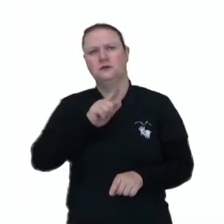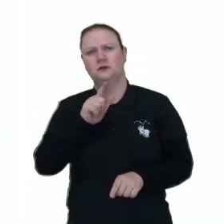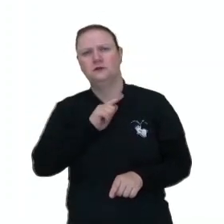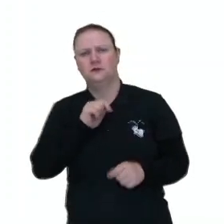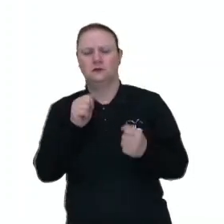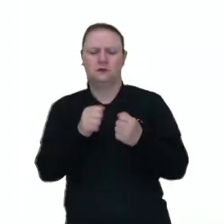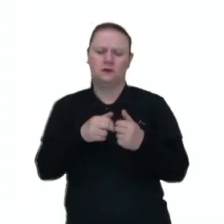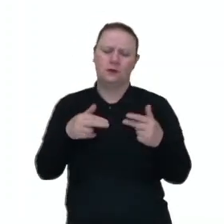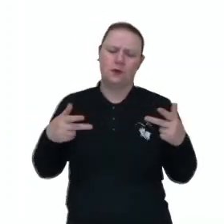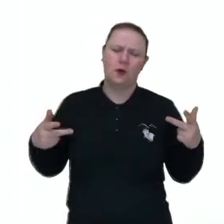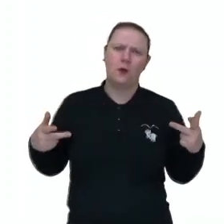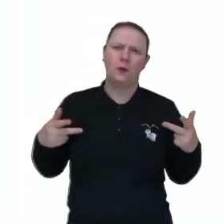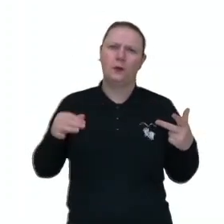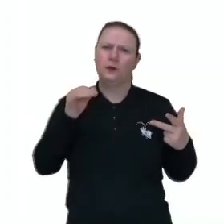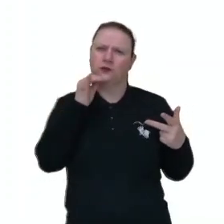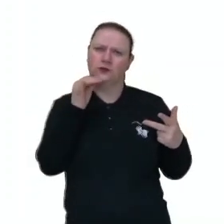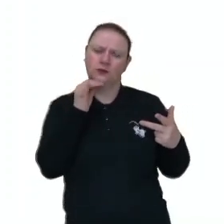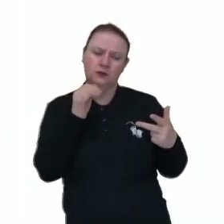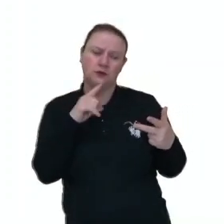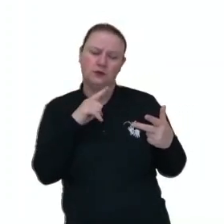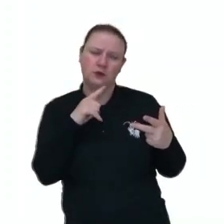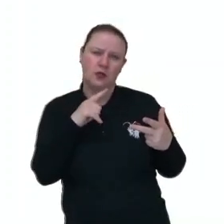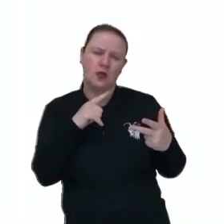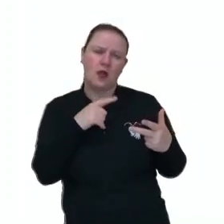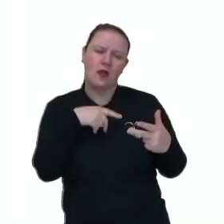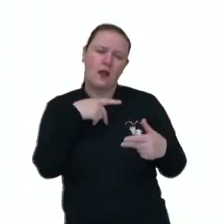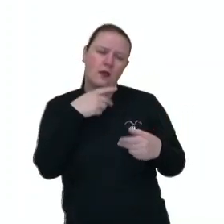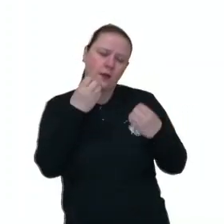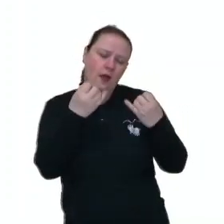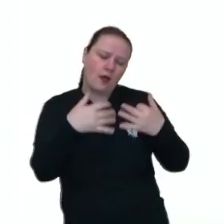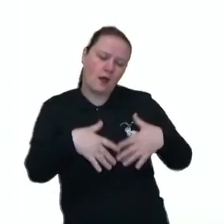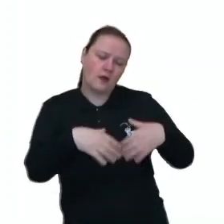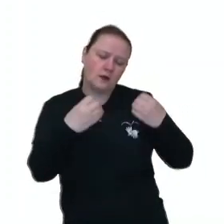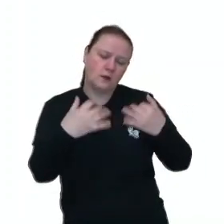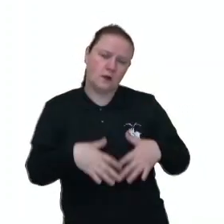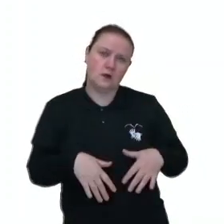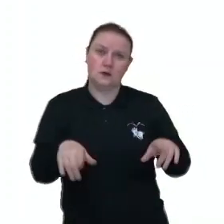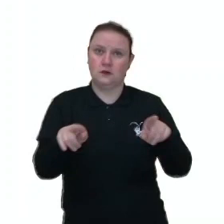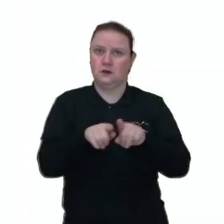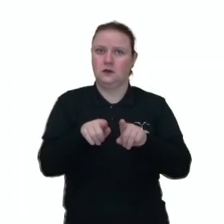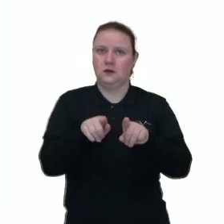uma arte da narrativa e cumpre o mesmo papel da leitura.